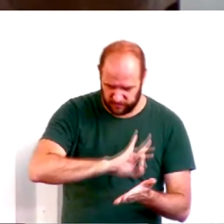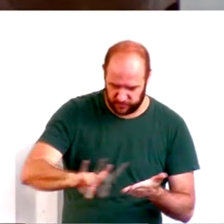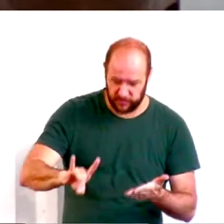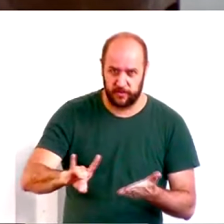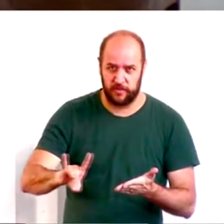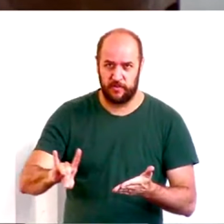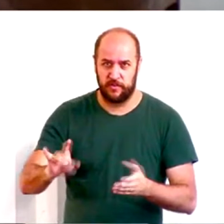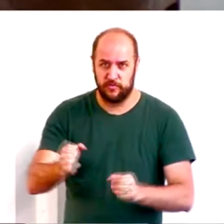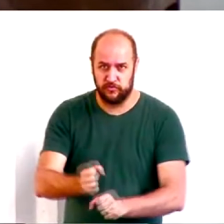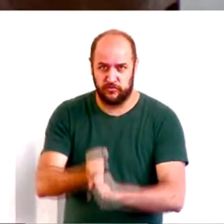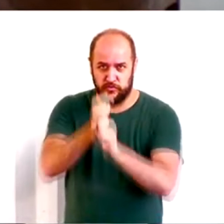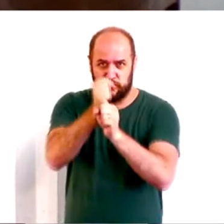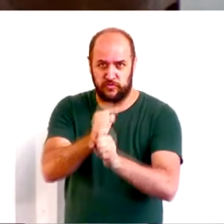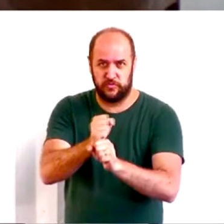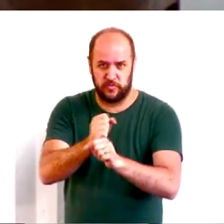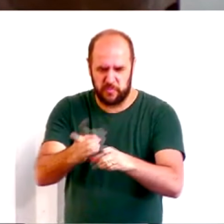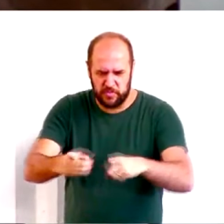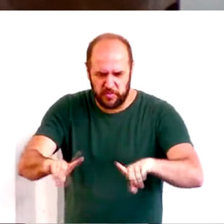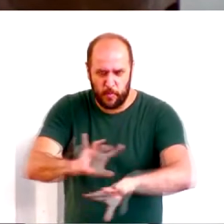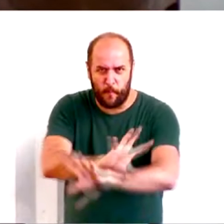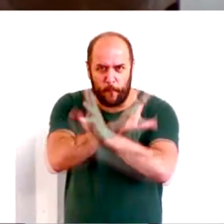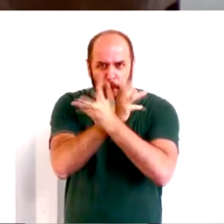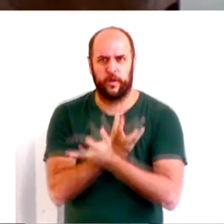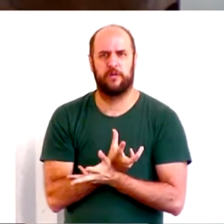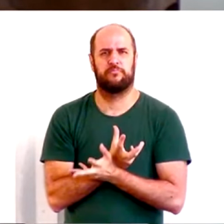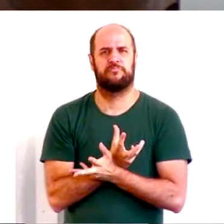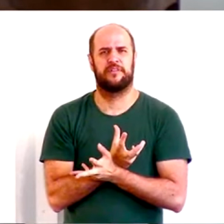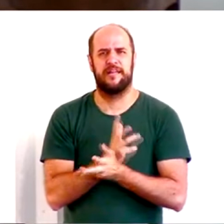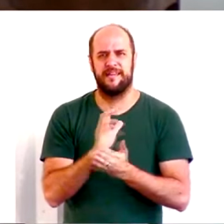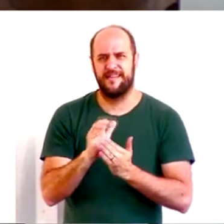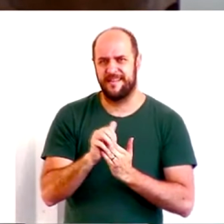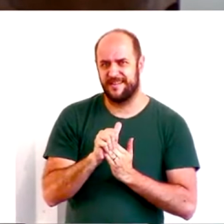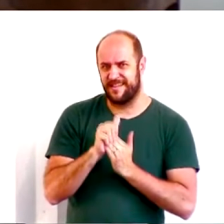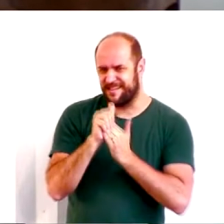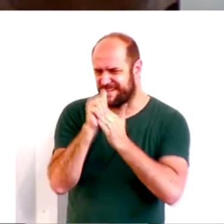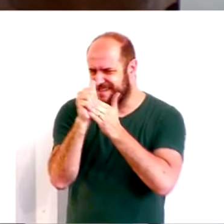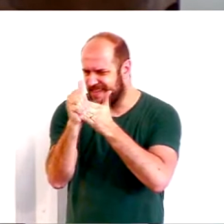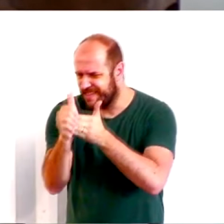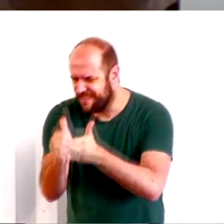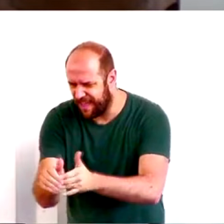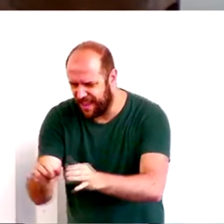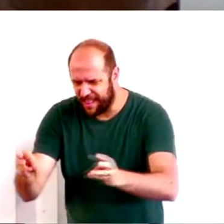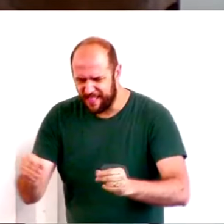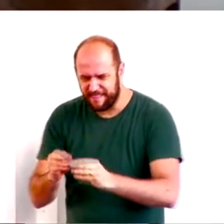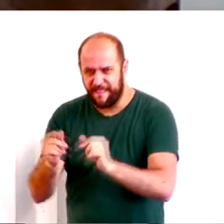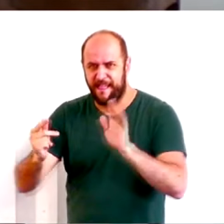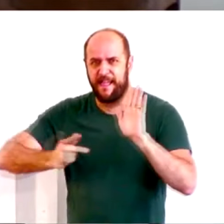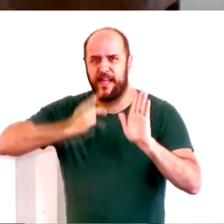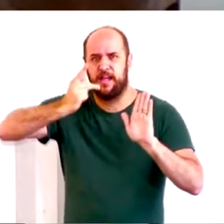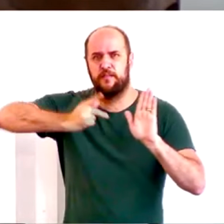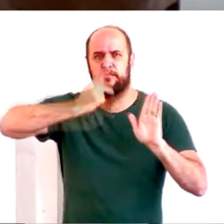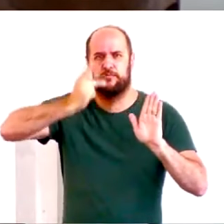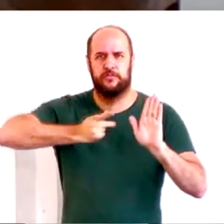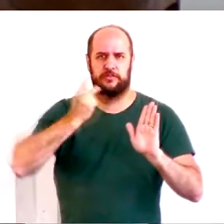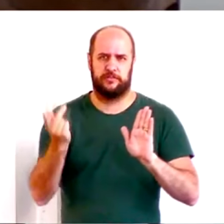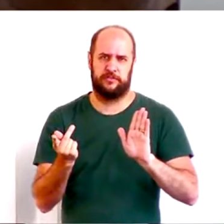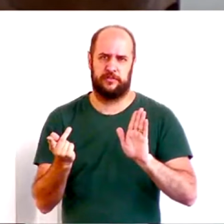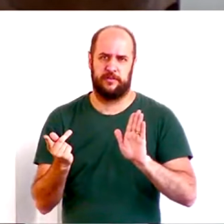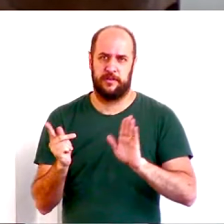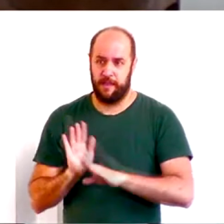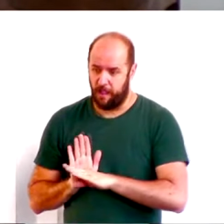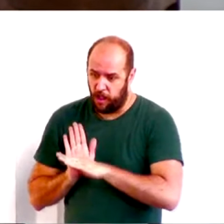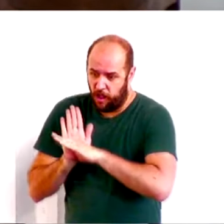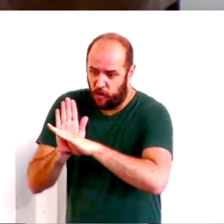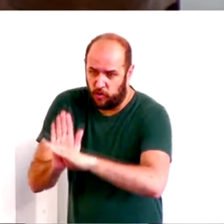no deserto eles foram caminhados para a terra prometida Eles foram supridos